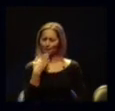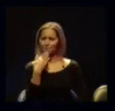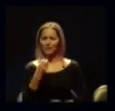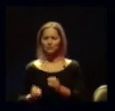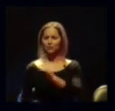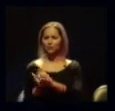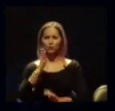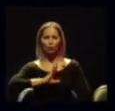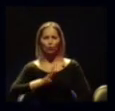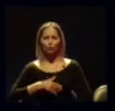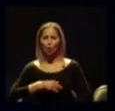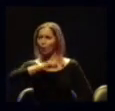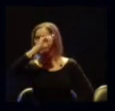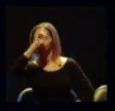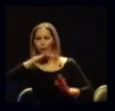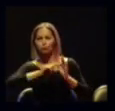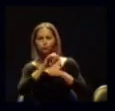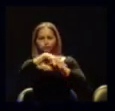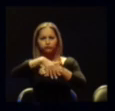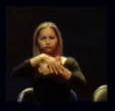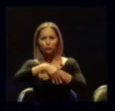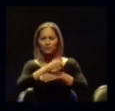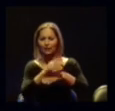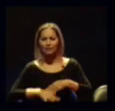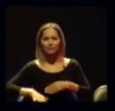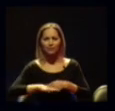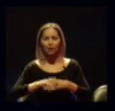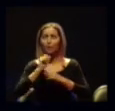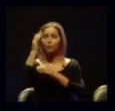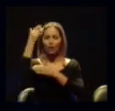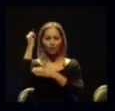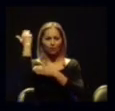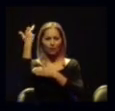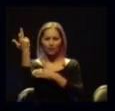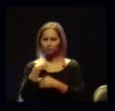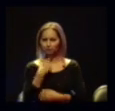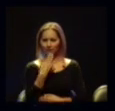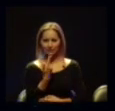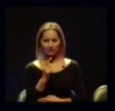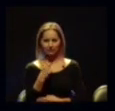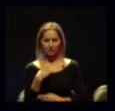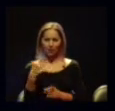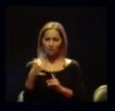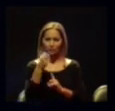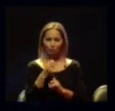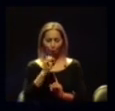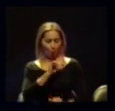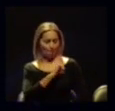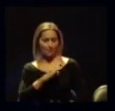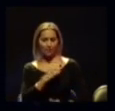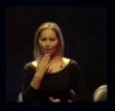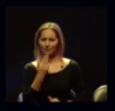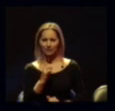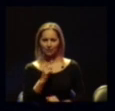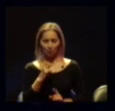mundo, vulcões à terra, furacões aos ares. Mais do que desejar grandes vitórias ou medalhas, em